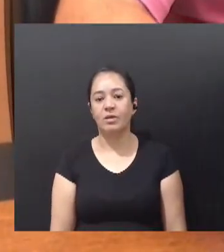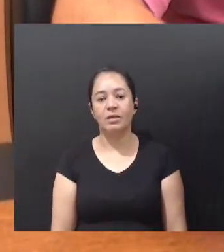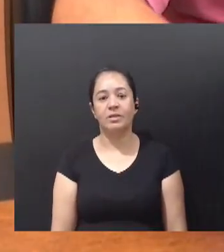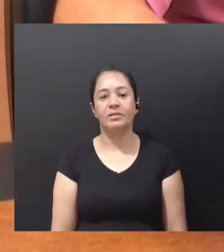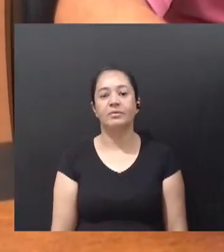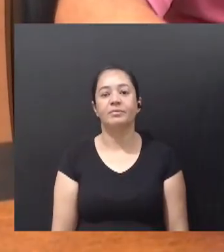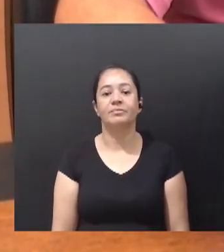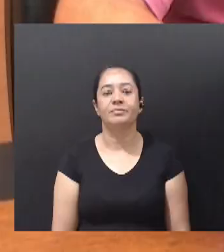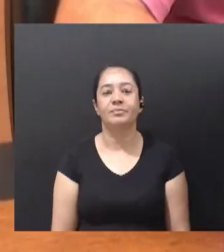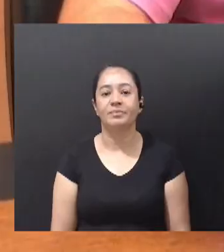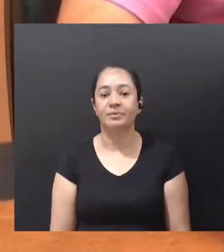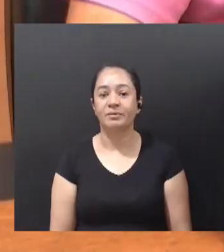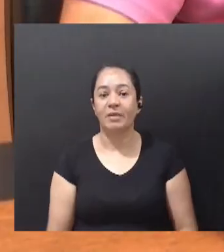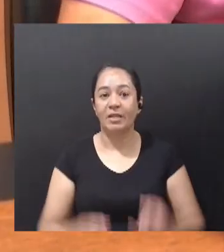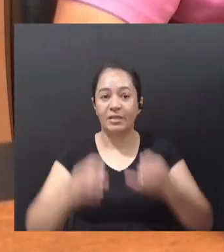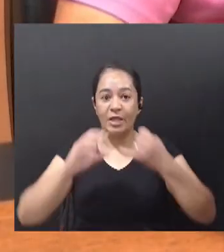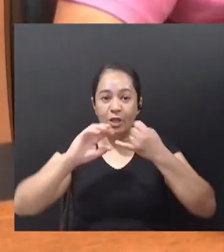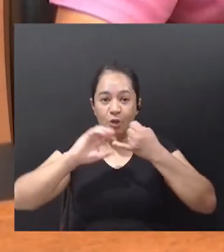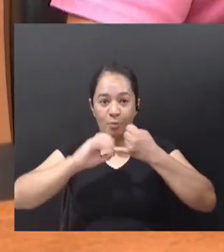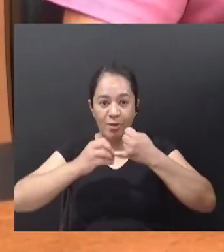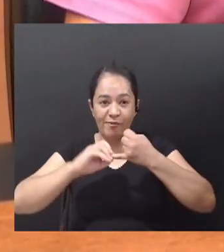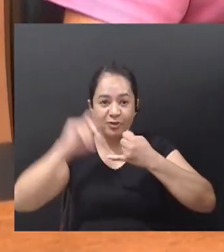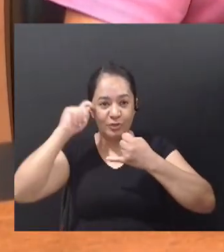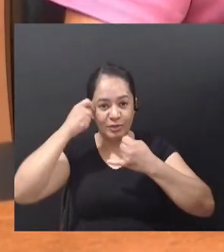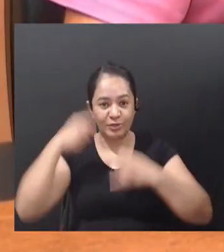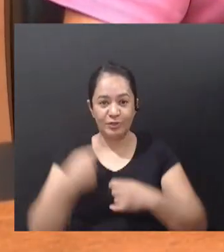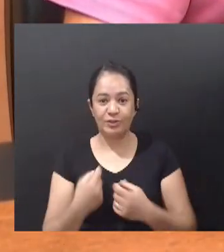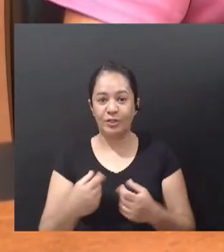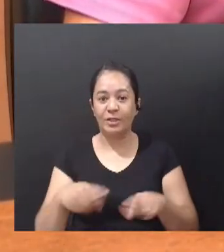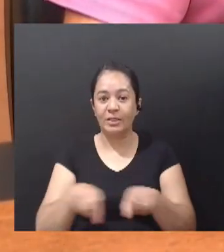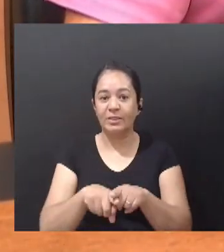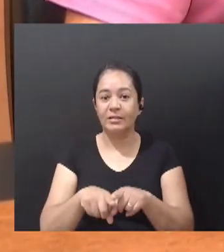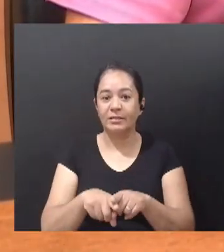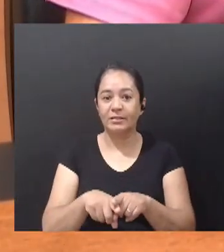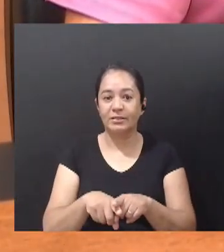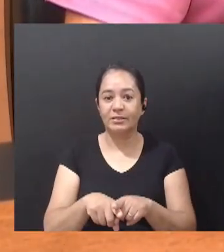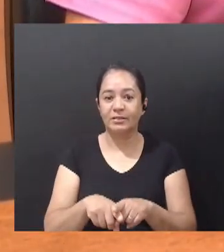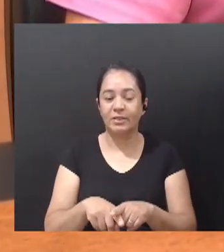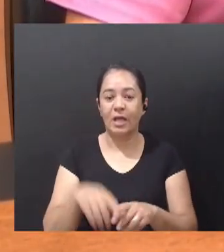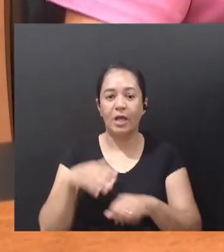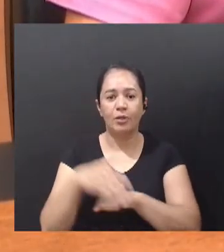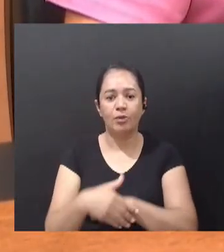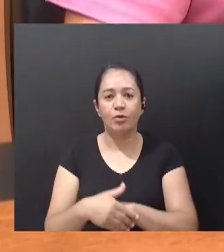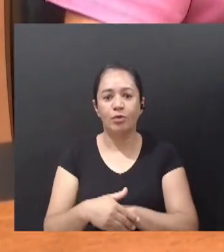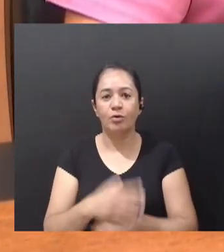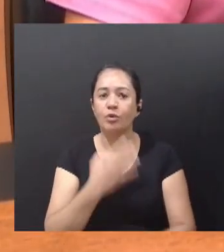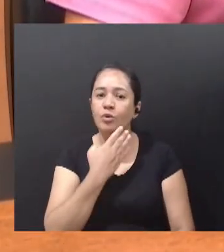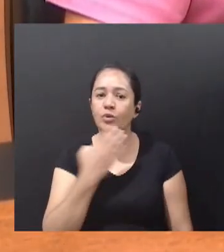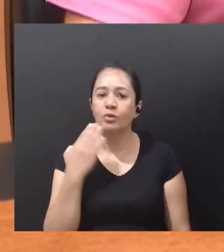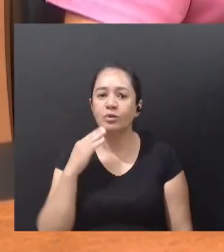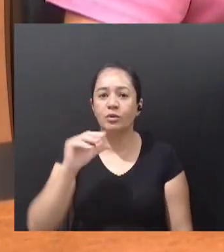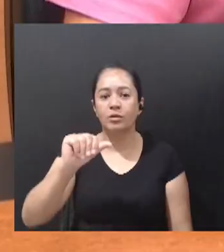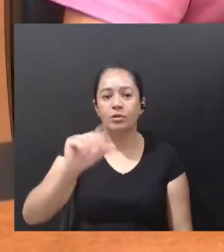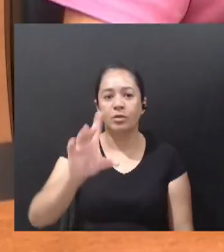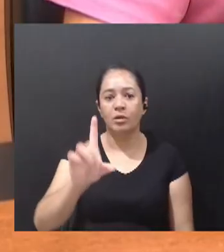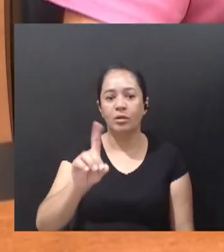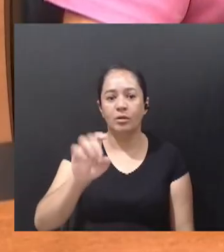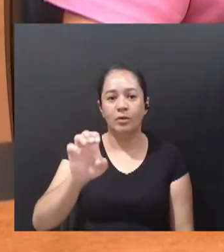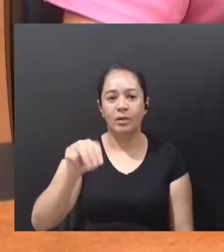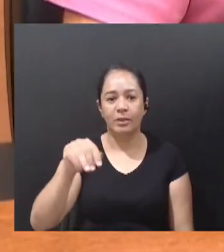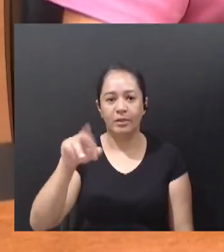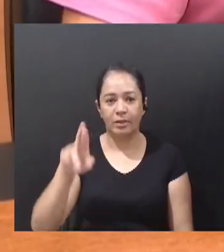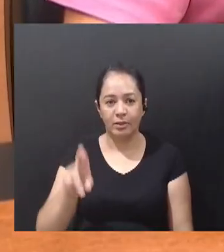lá. A gente vai estar também, o Renato vai estar à noite, lá no bar do Ademir, lá no